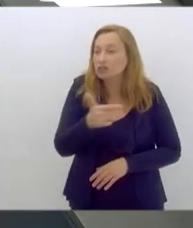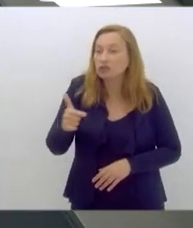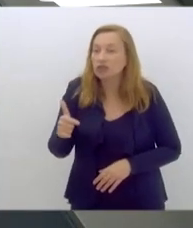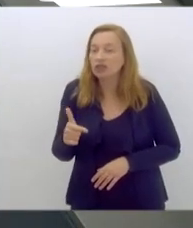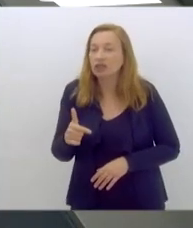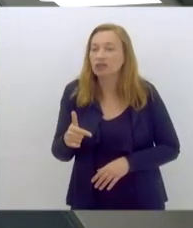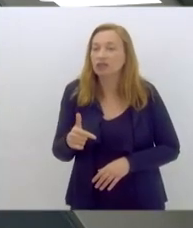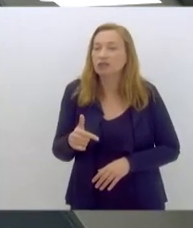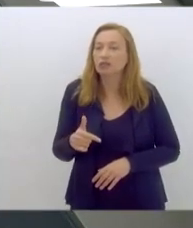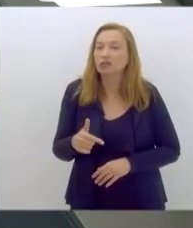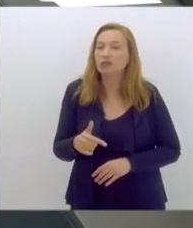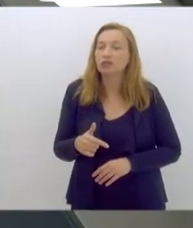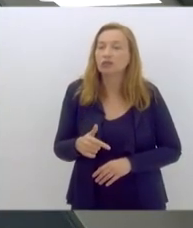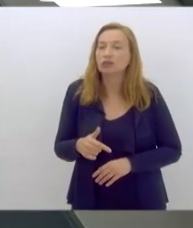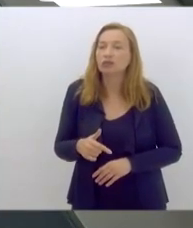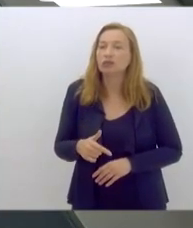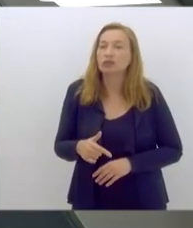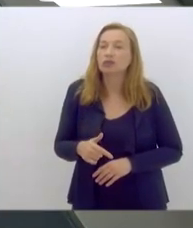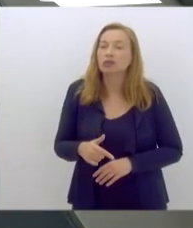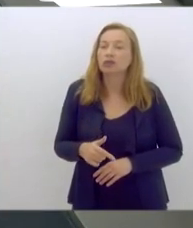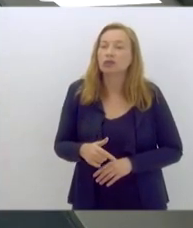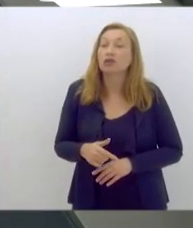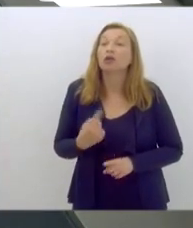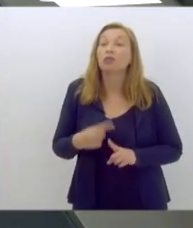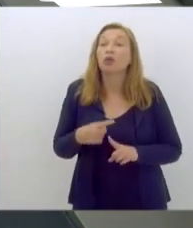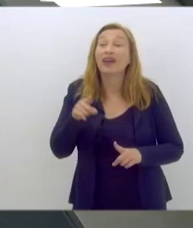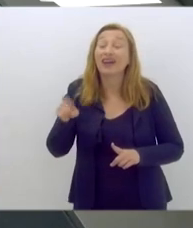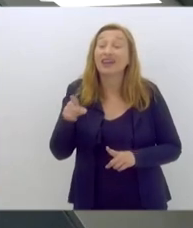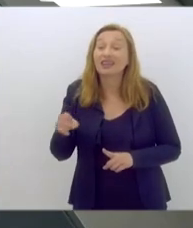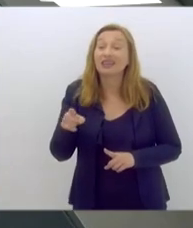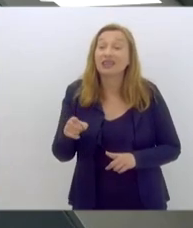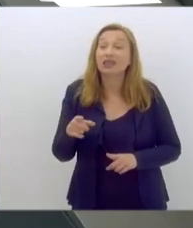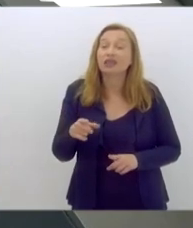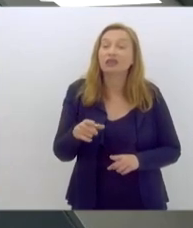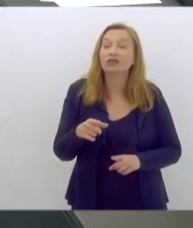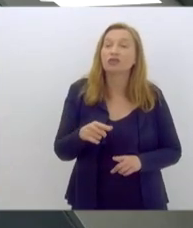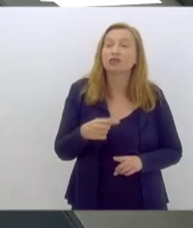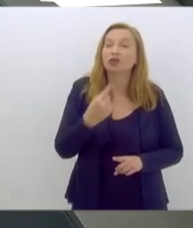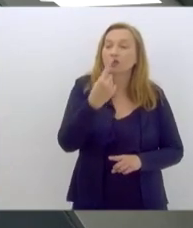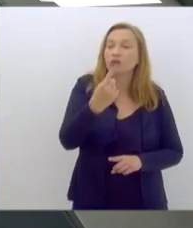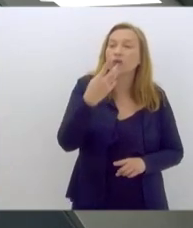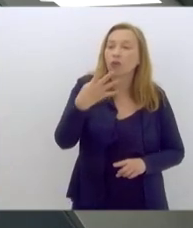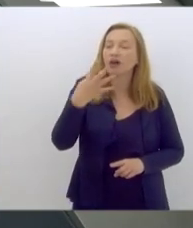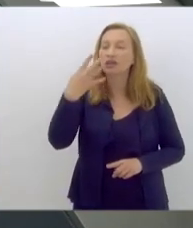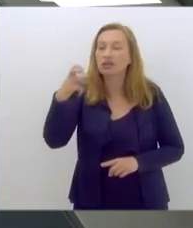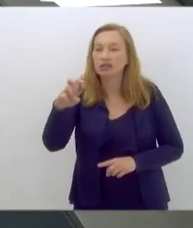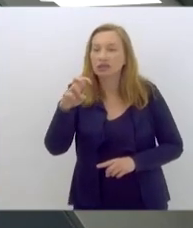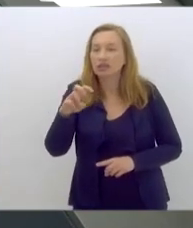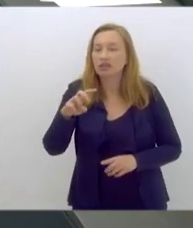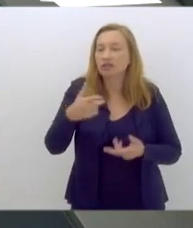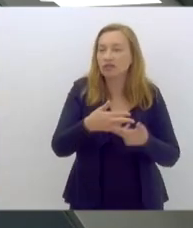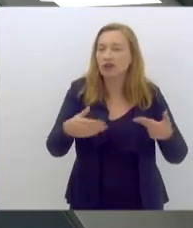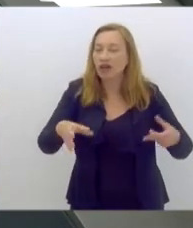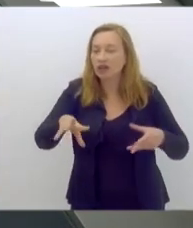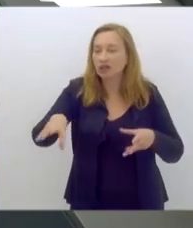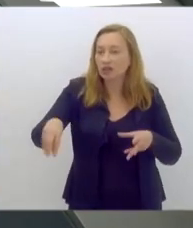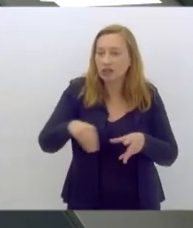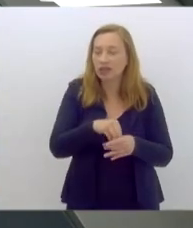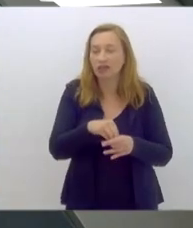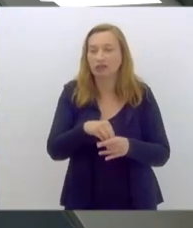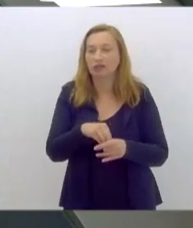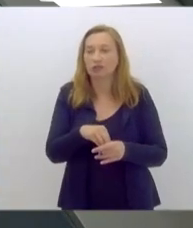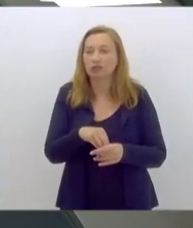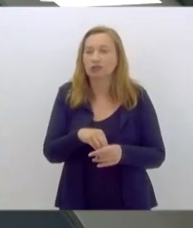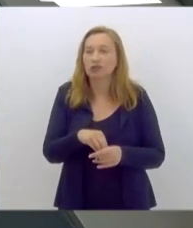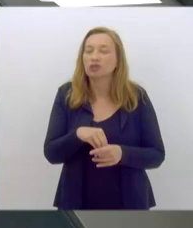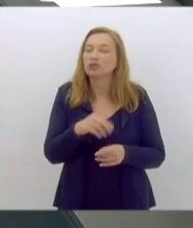eu não tenho isso porque ali tem fonte um 45 muitos programas estavam lá dentro e ele